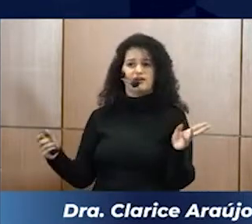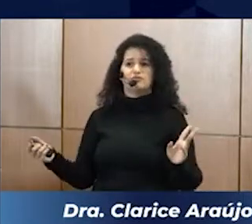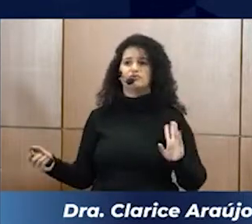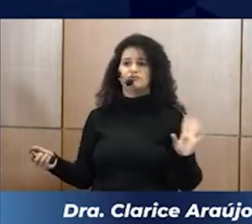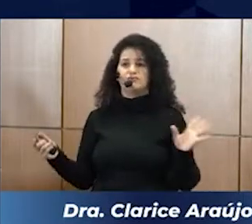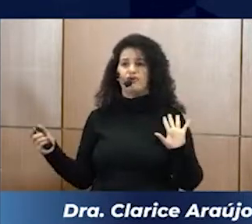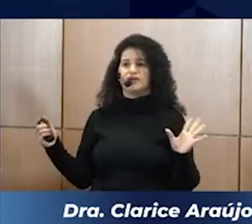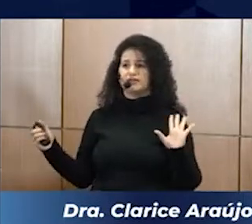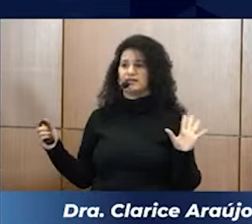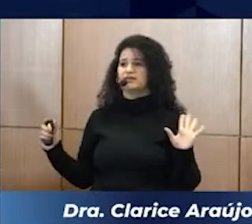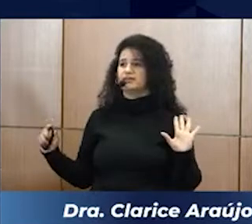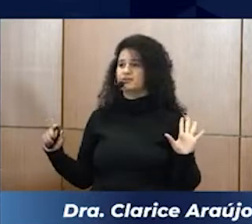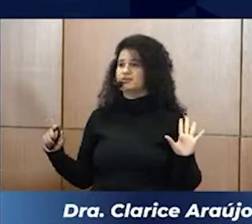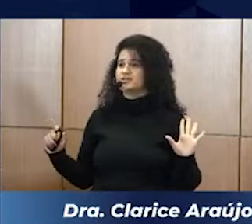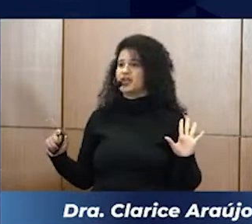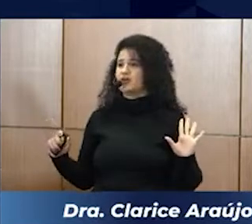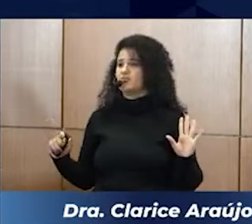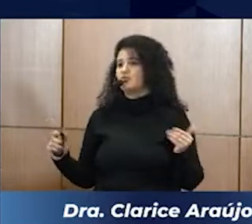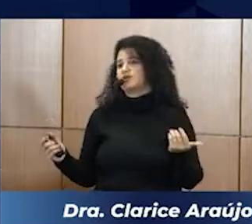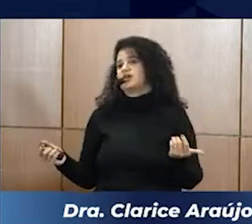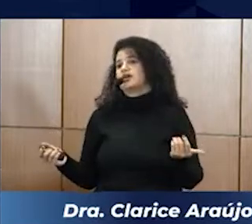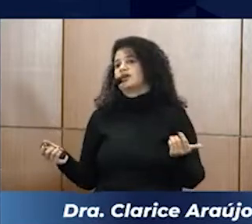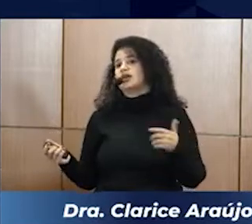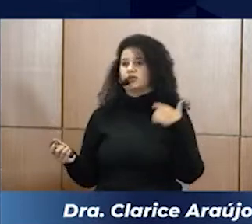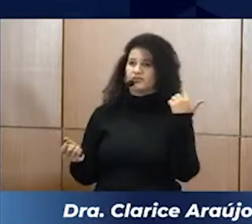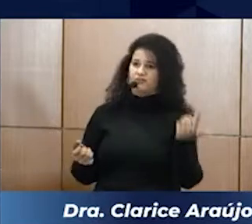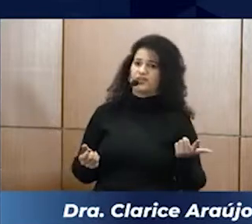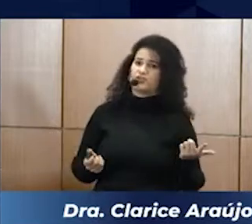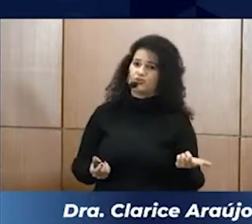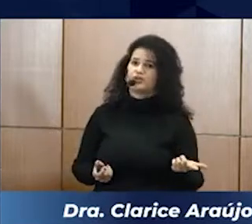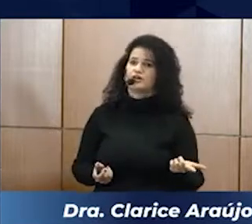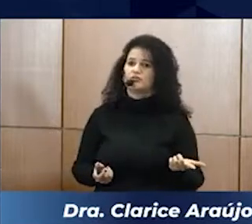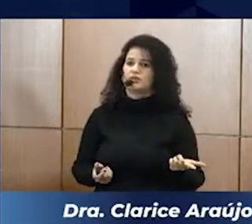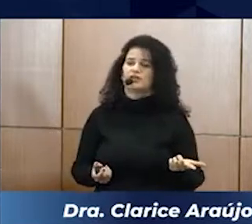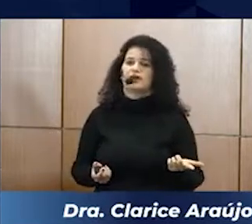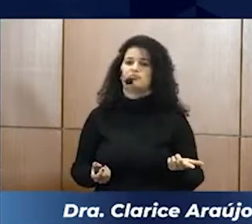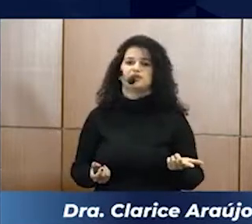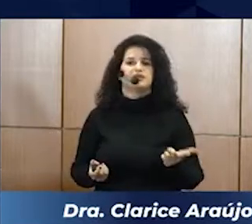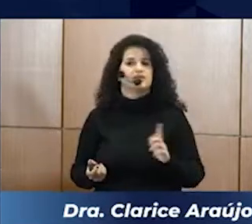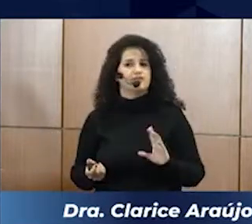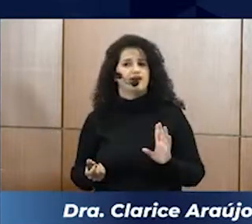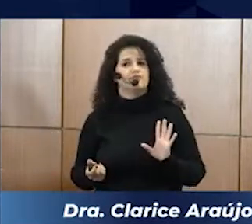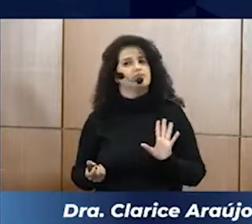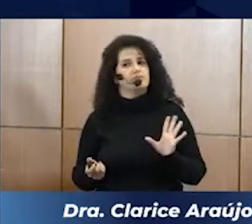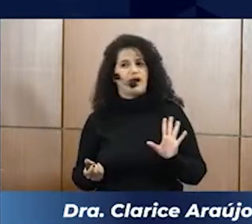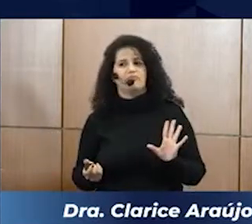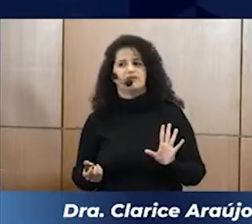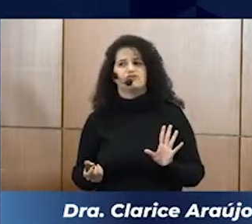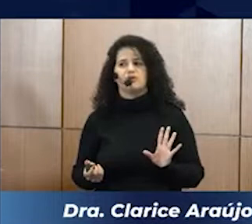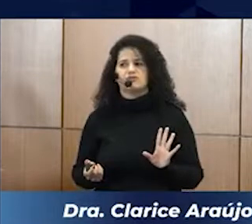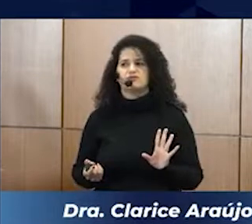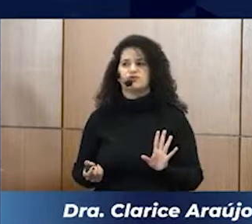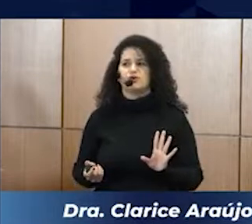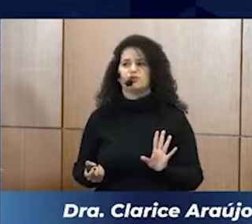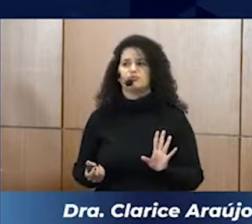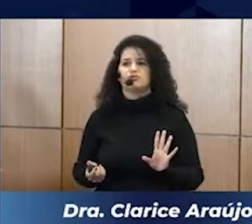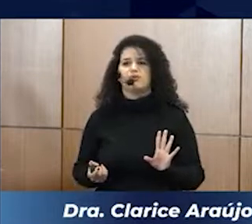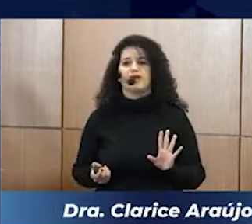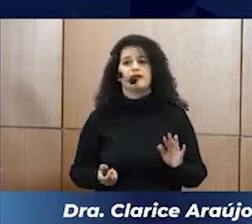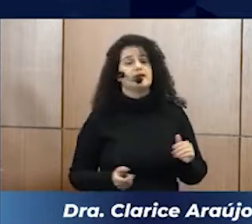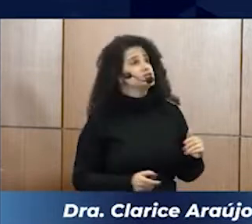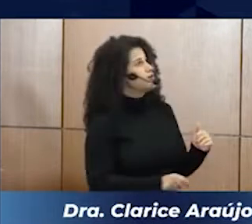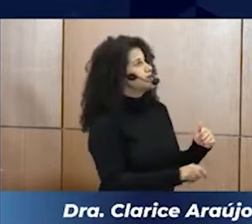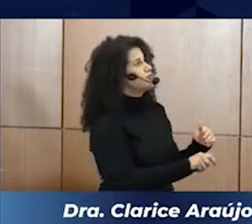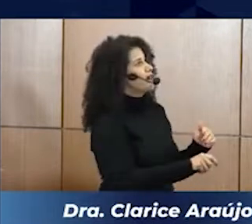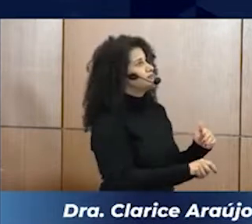eu não estava muito fora, né, do esquema, porque eu estava questionando uma terapia que não estava aparentemente funcionando muito